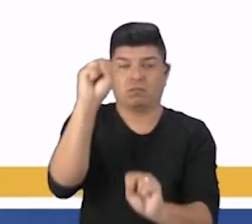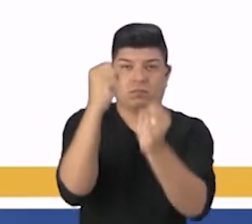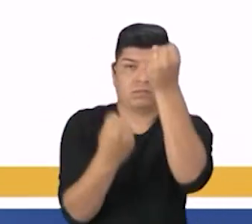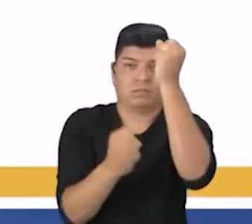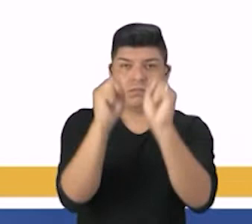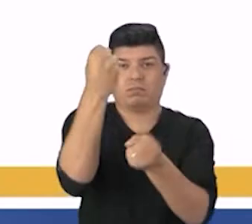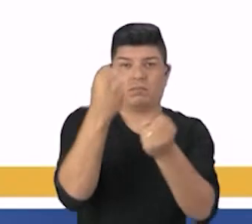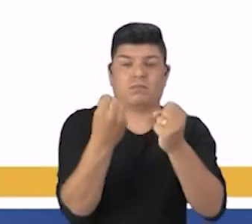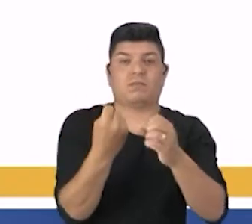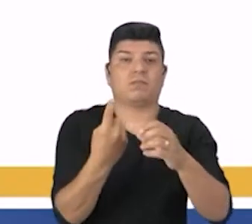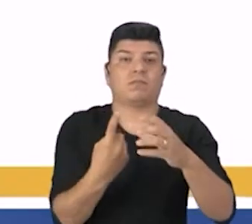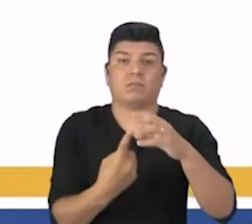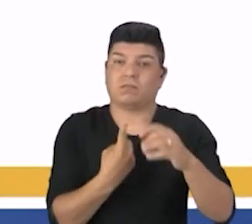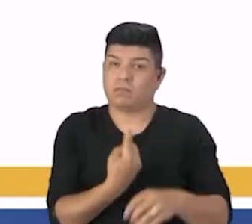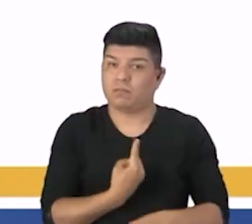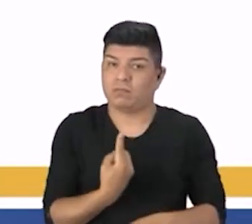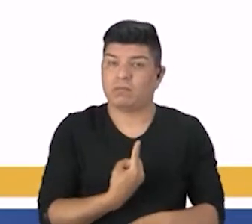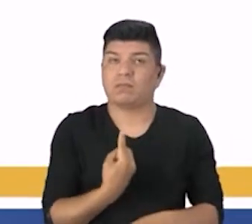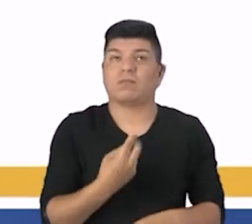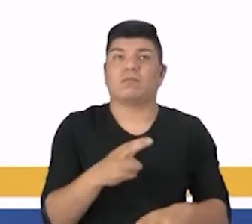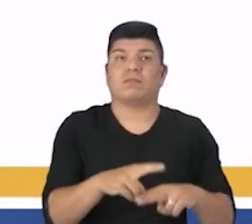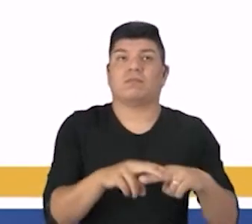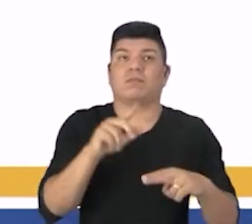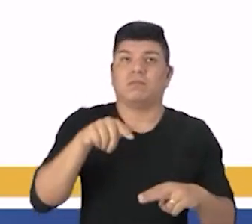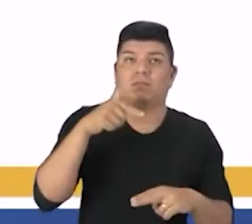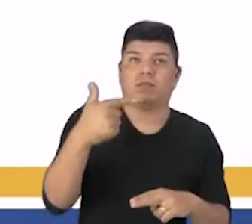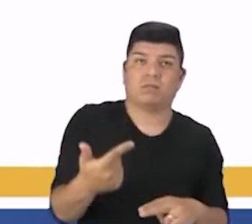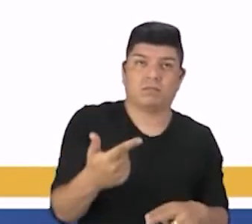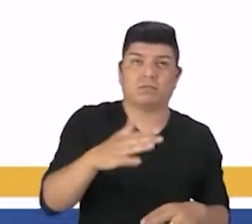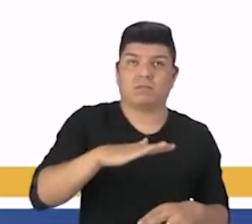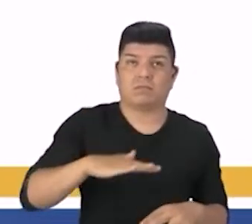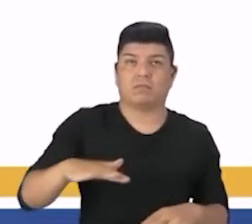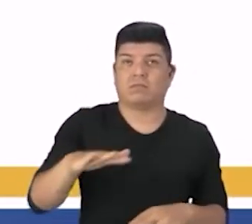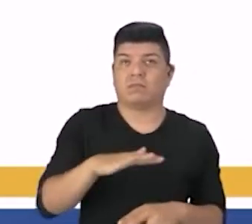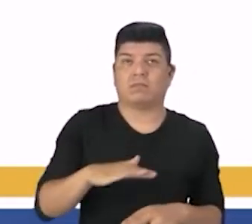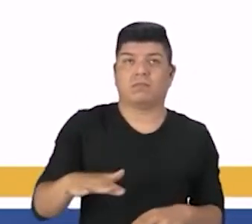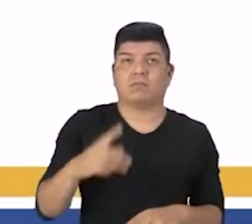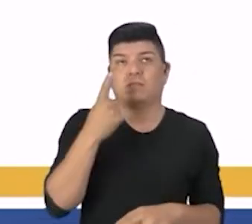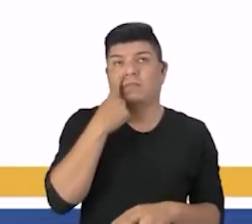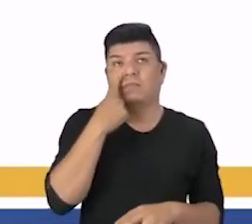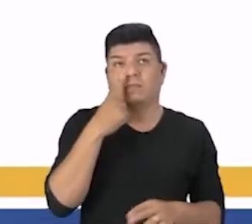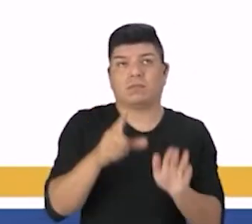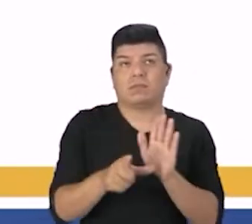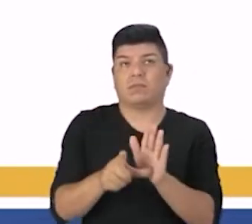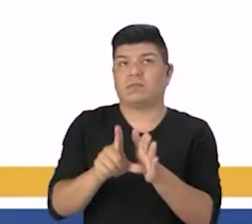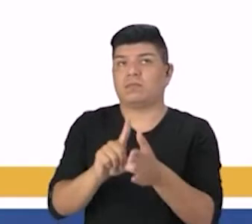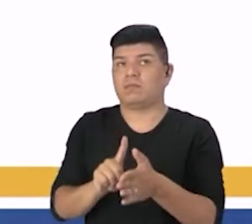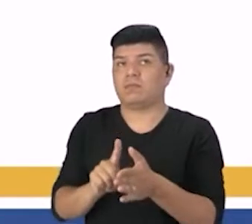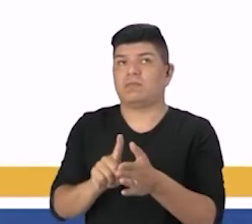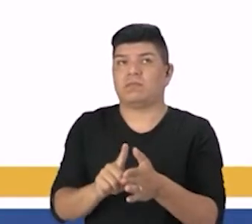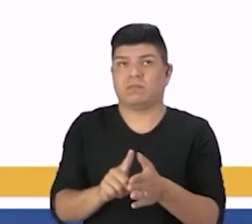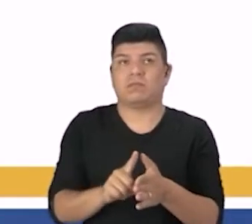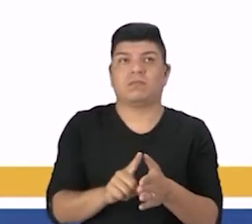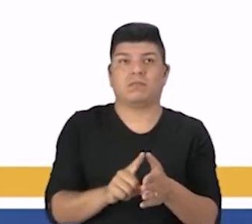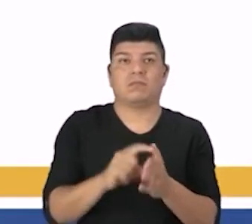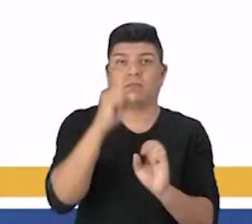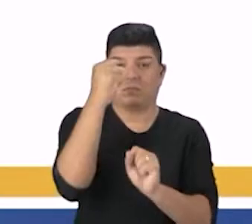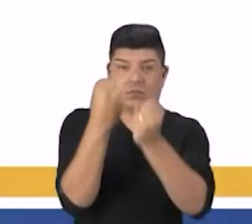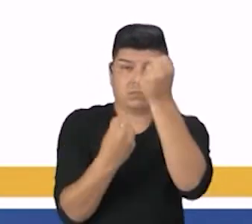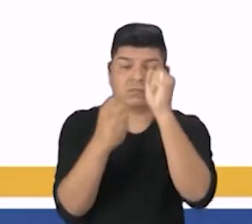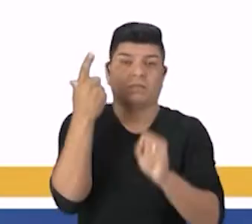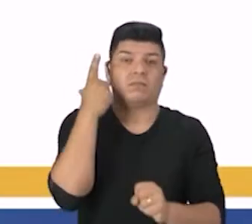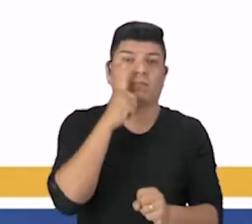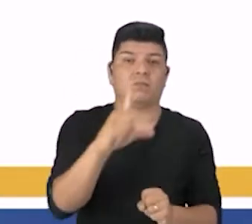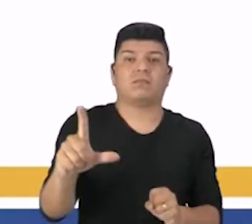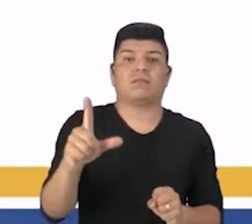máquinas autônomas e aí você vem um outra máquina embaixo gente viu ela anteriormente são máquinas que